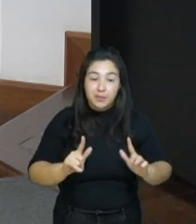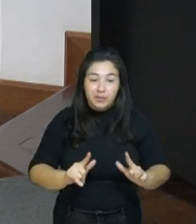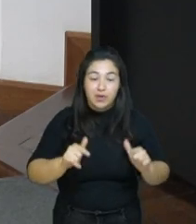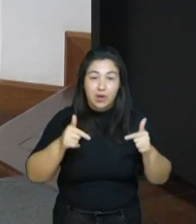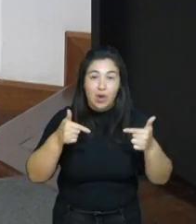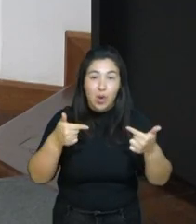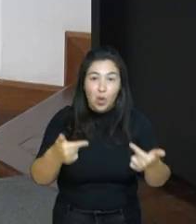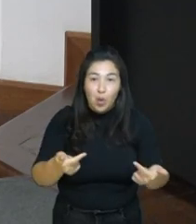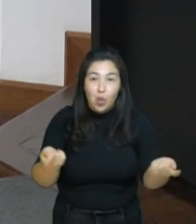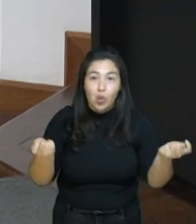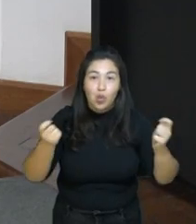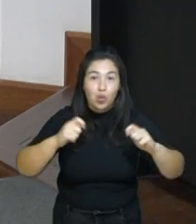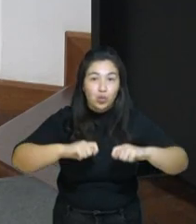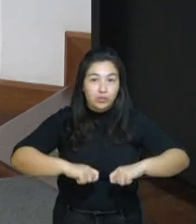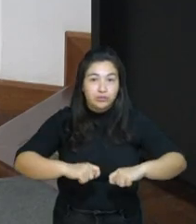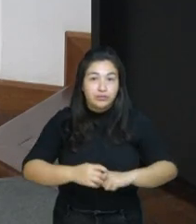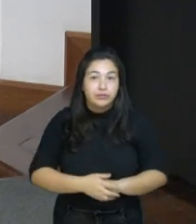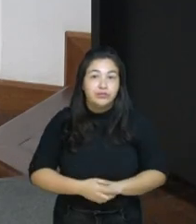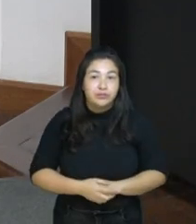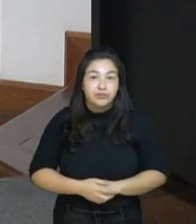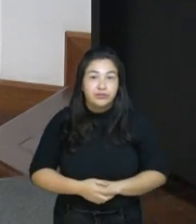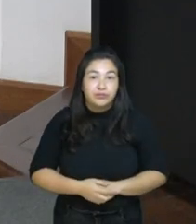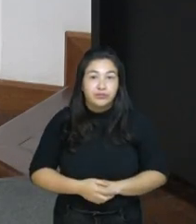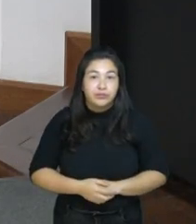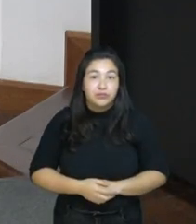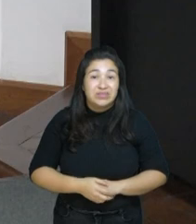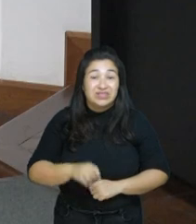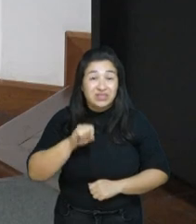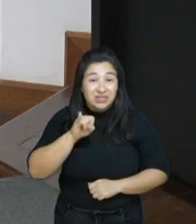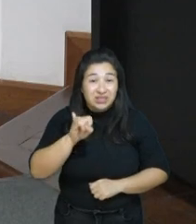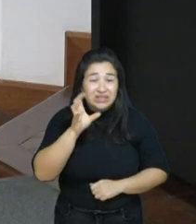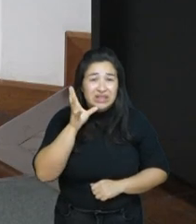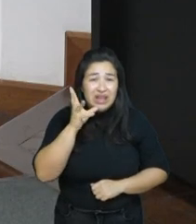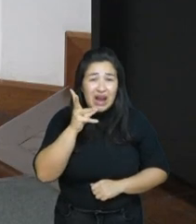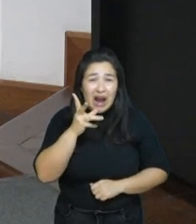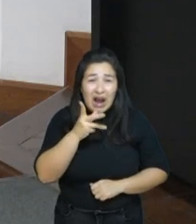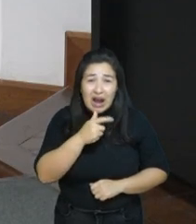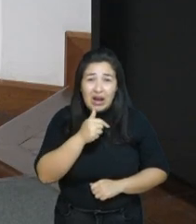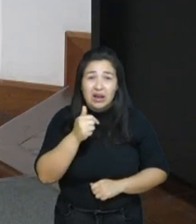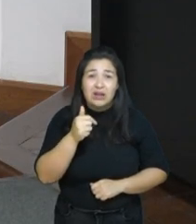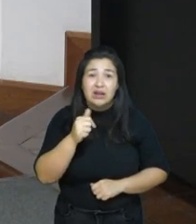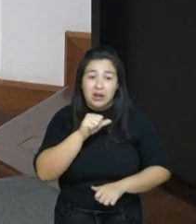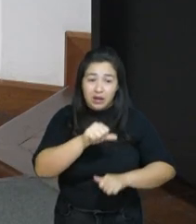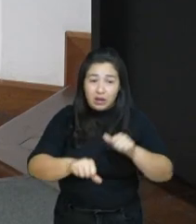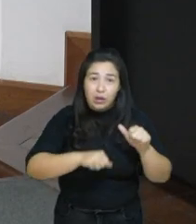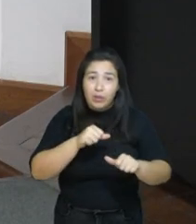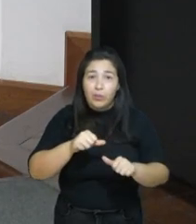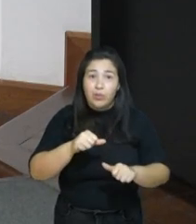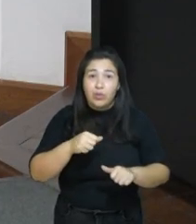ter ações para isso. E, novamente, né, a demora nessa escolha aqui,